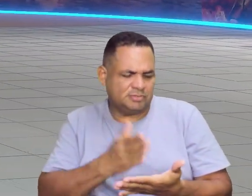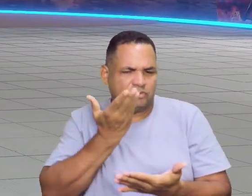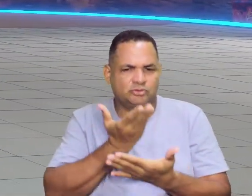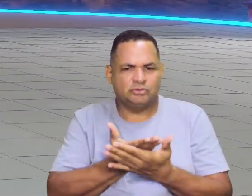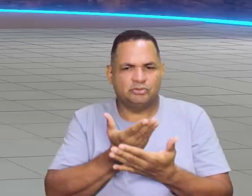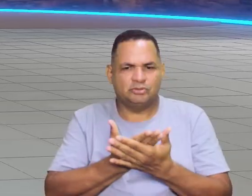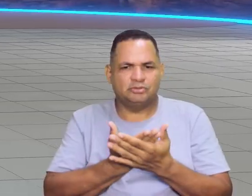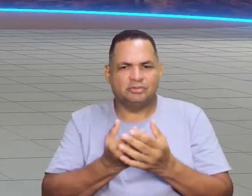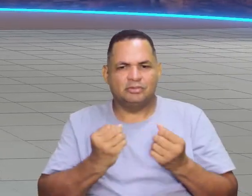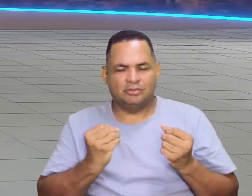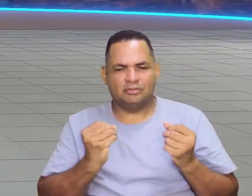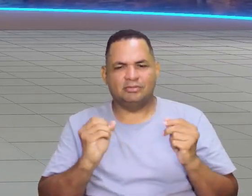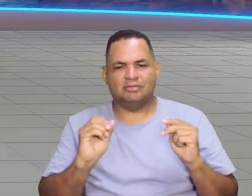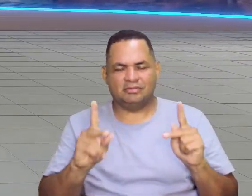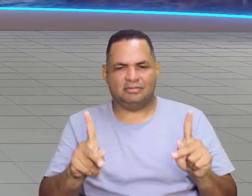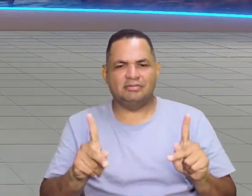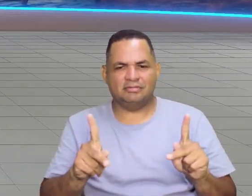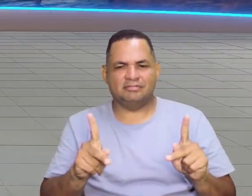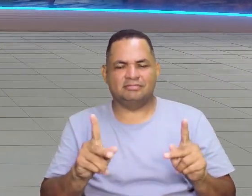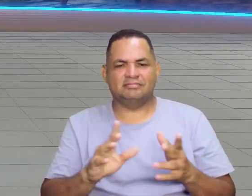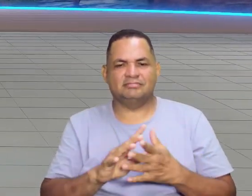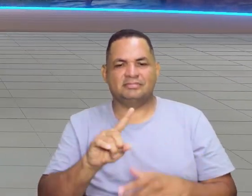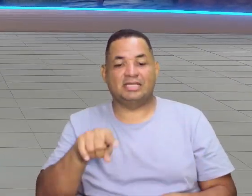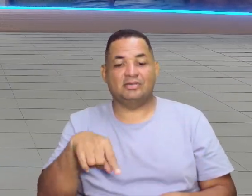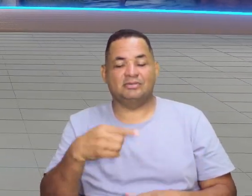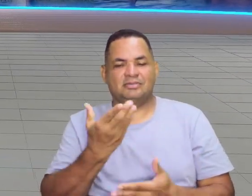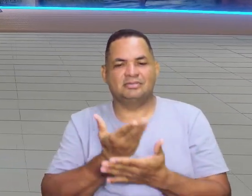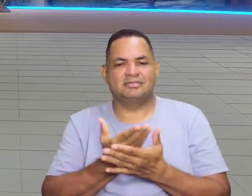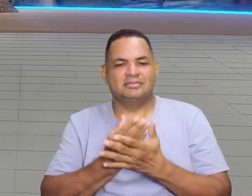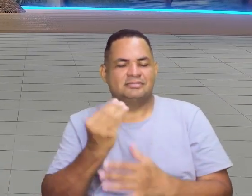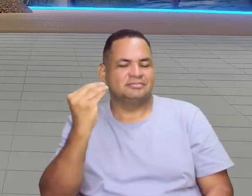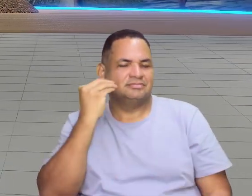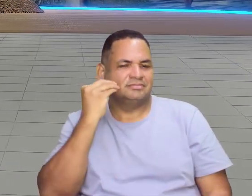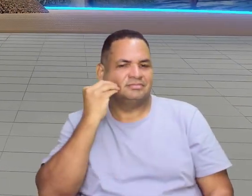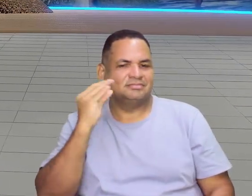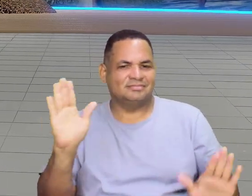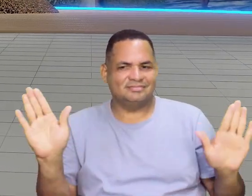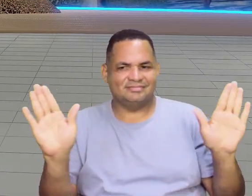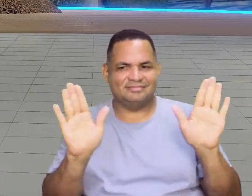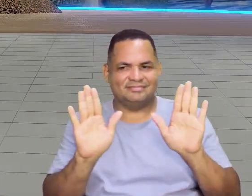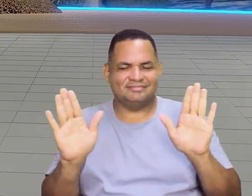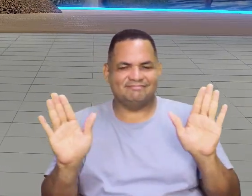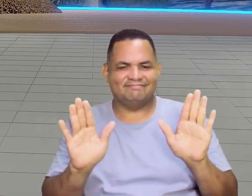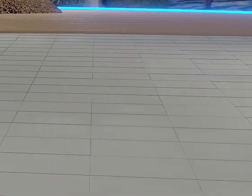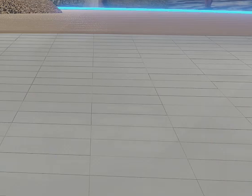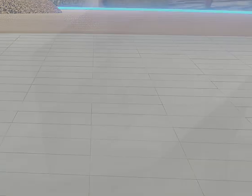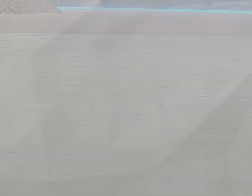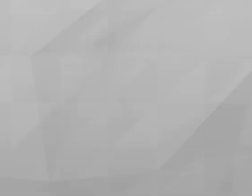dar certo, certo? Então é isso, pessoal. Até a próxima. Um grande beijo e tchau!